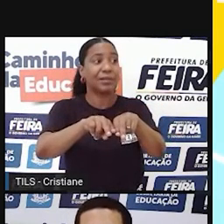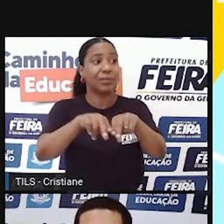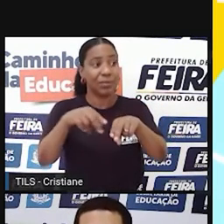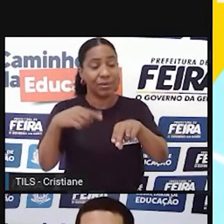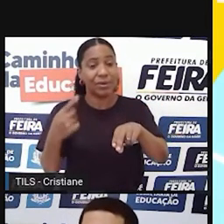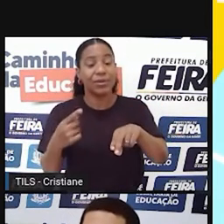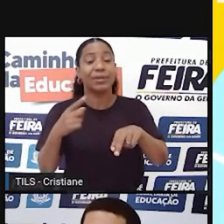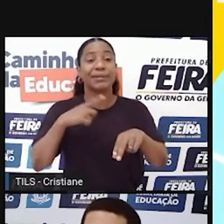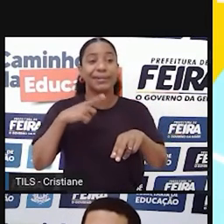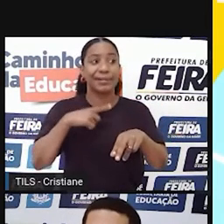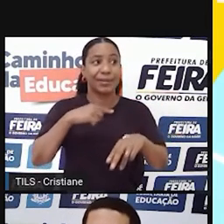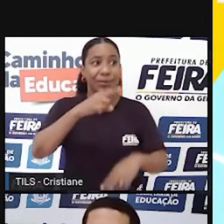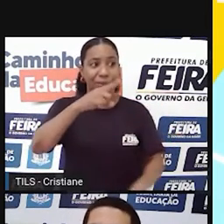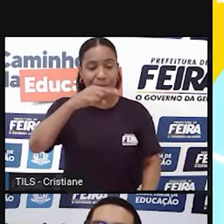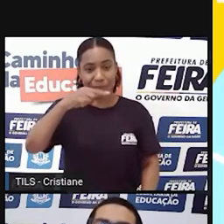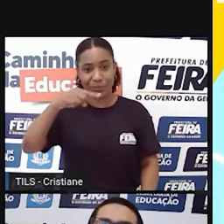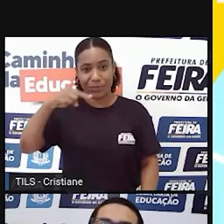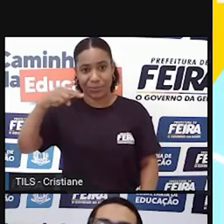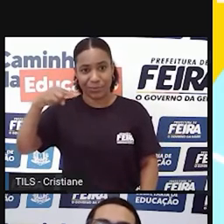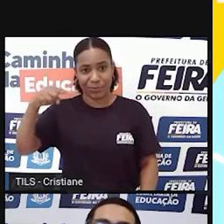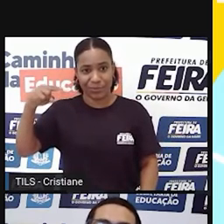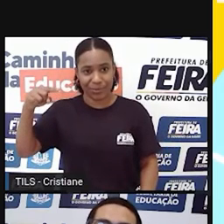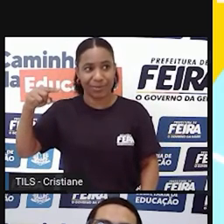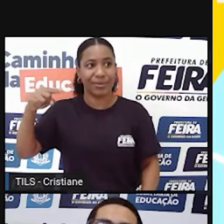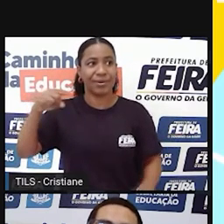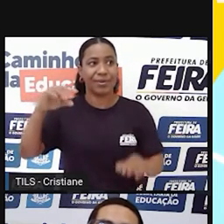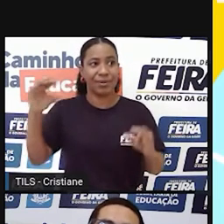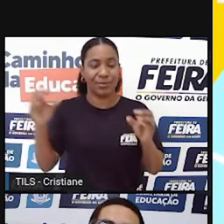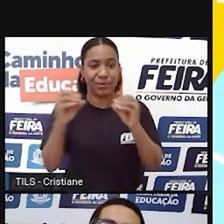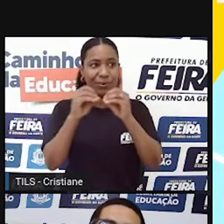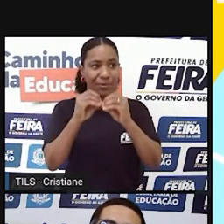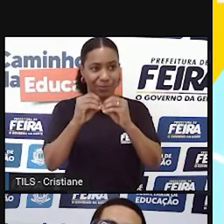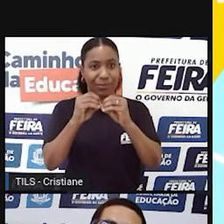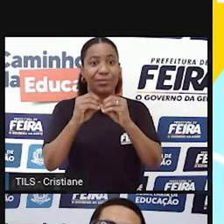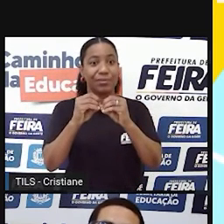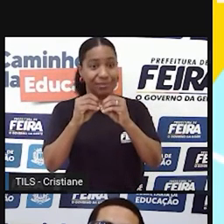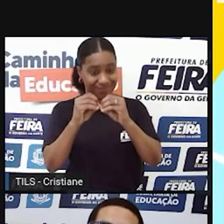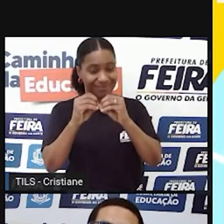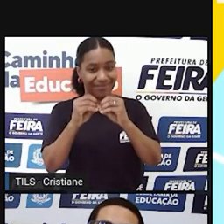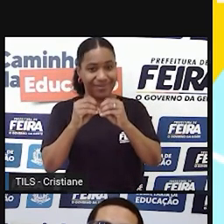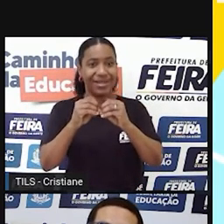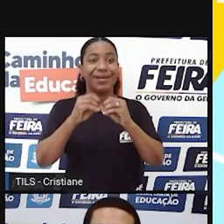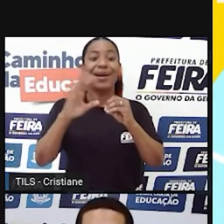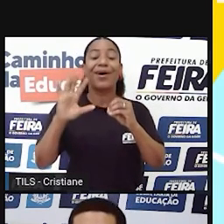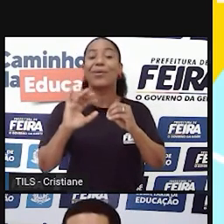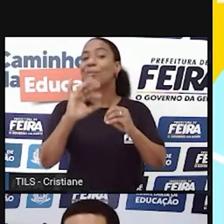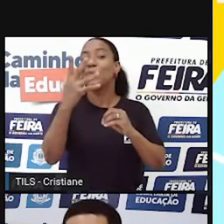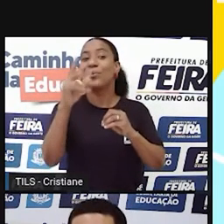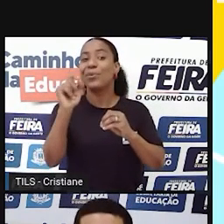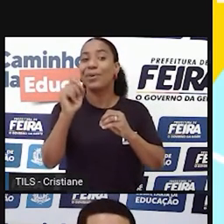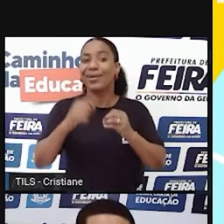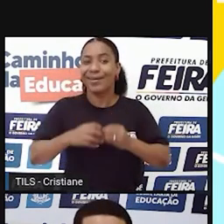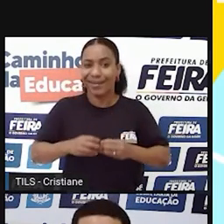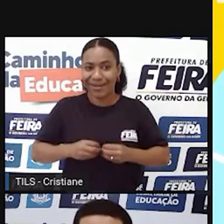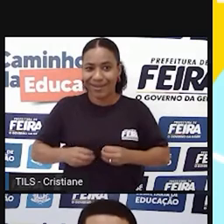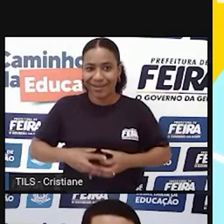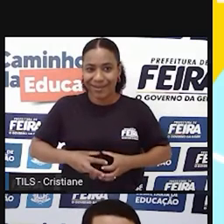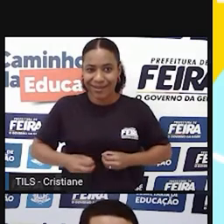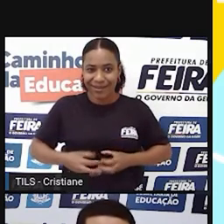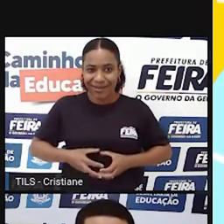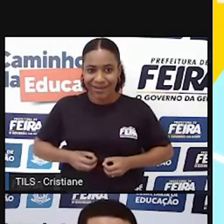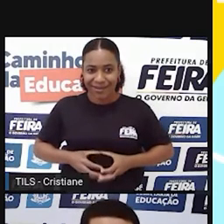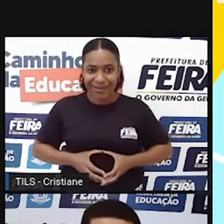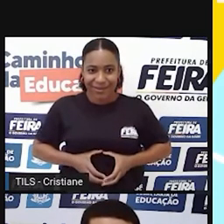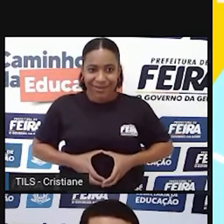de mudanças no corpo dessa mulher que são consequência daquele bebezinho que está crescendo. Então, os órgãos do sistema digestório vão